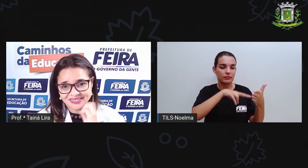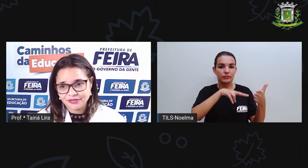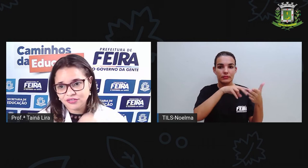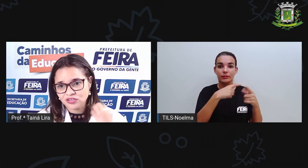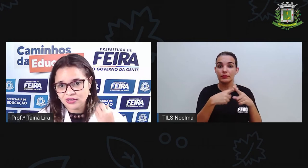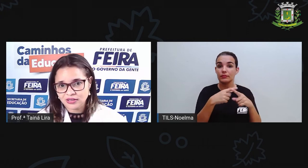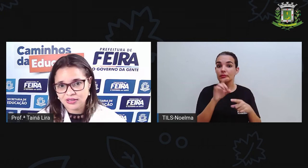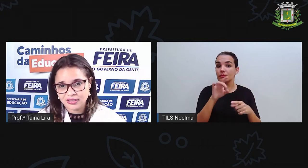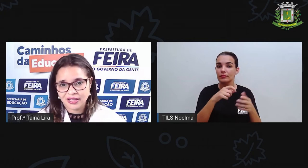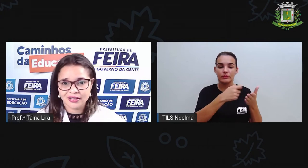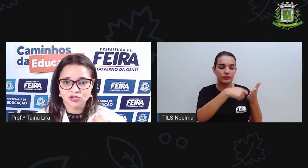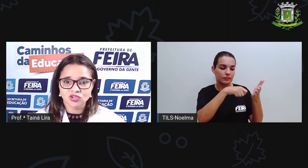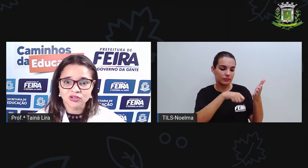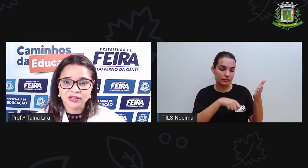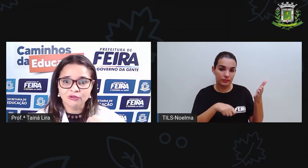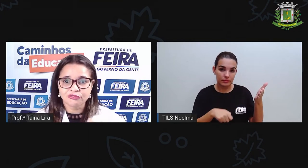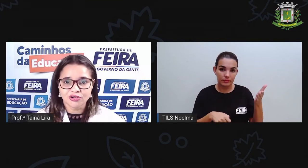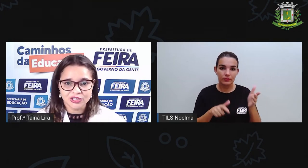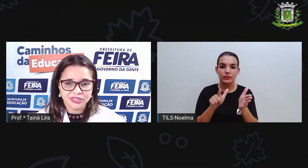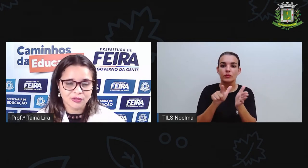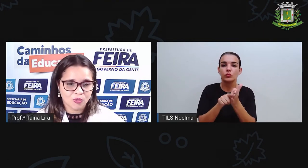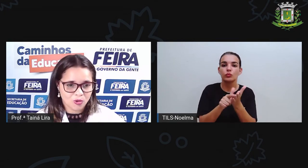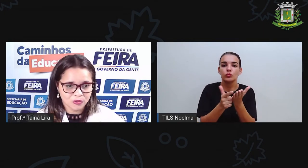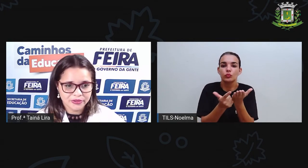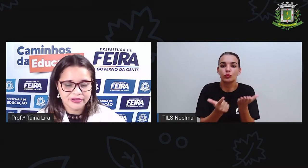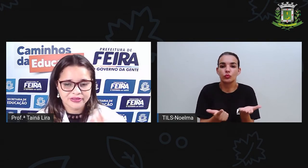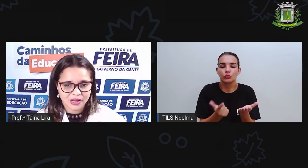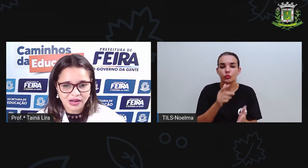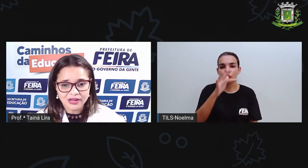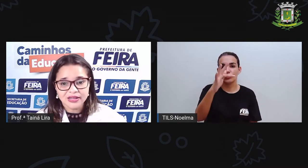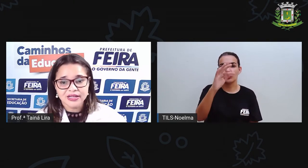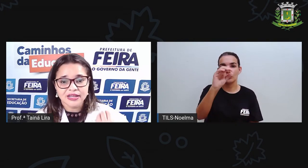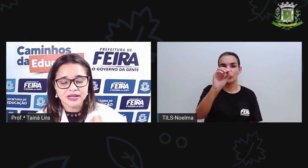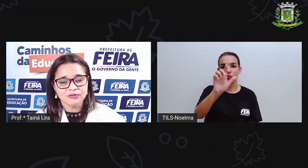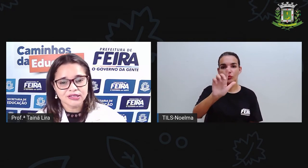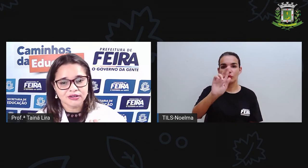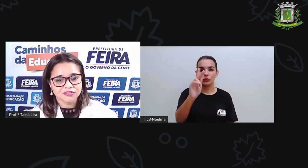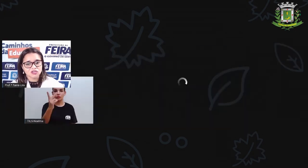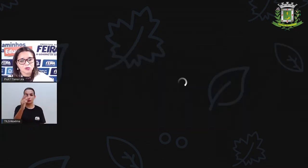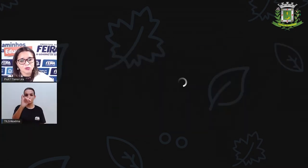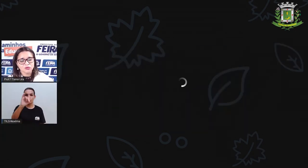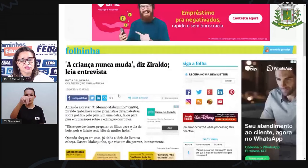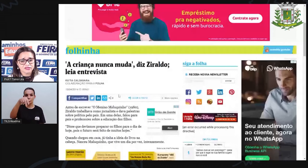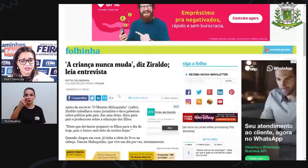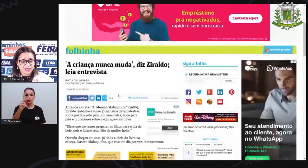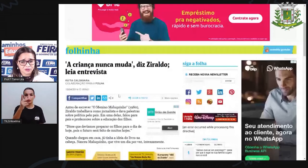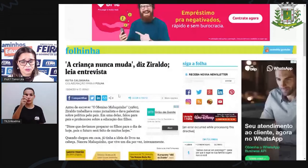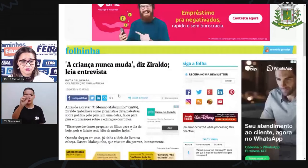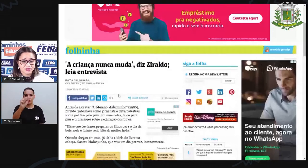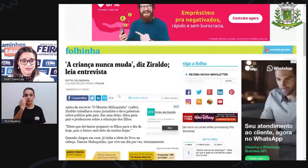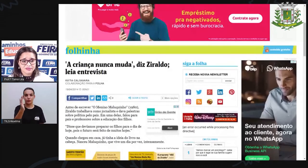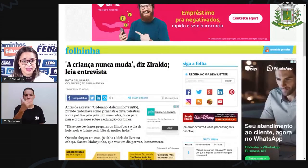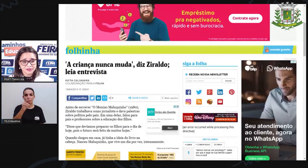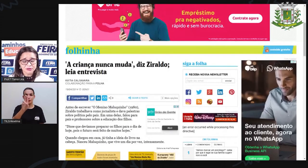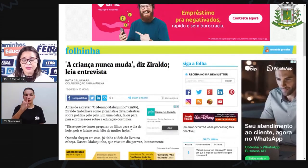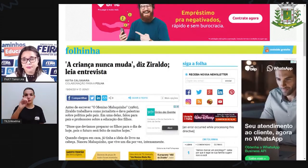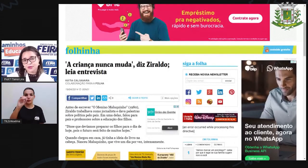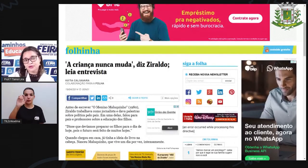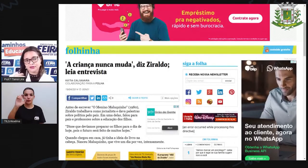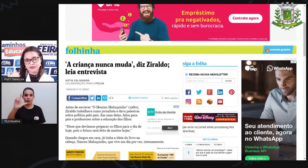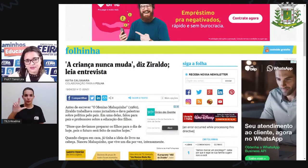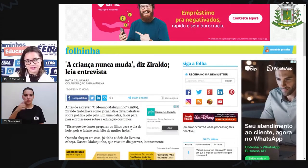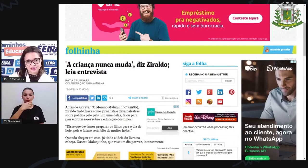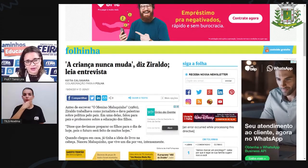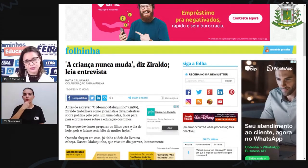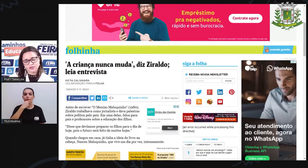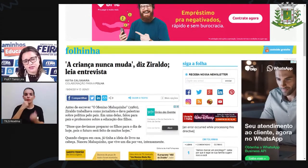essa entrevista aqui é do jornal Folhinha UOL, tá? E é uma entrevista com Ziraldo, certo? Para